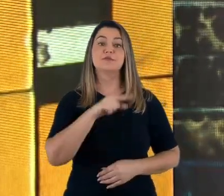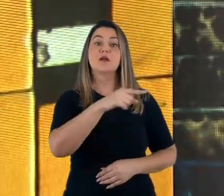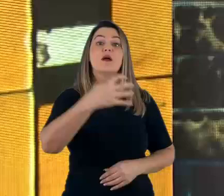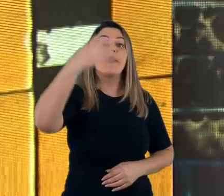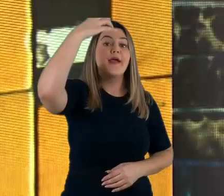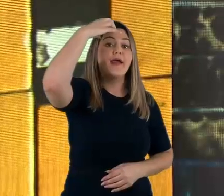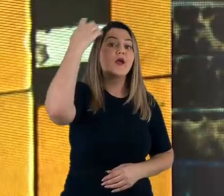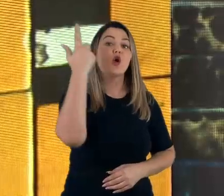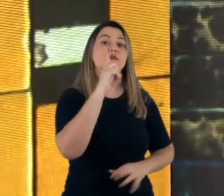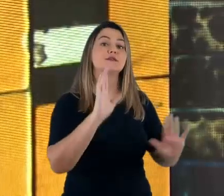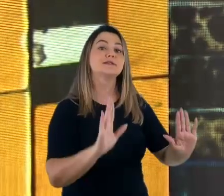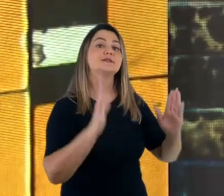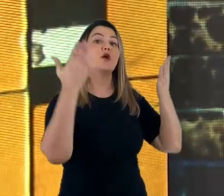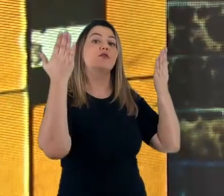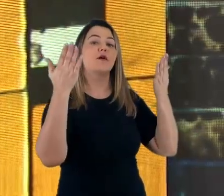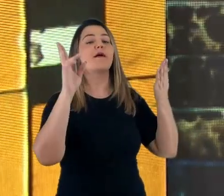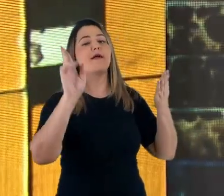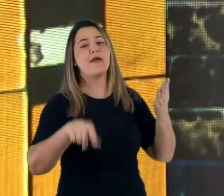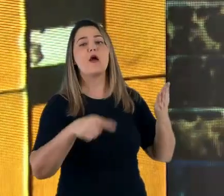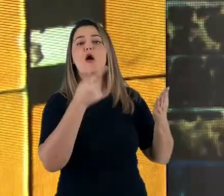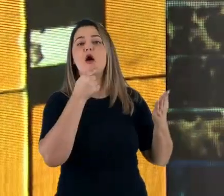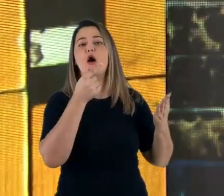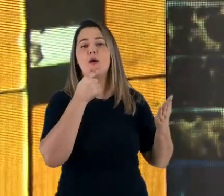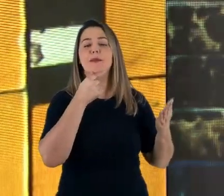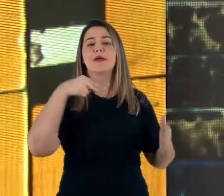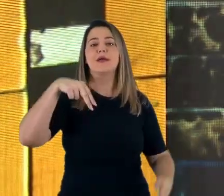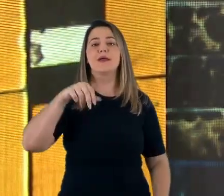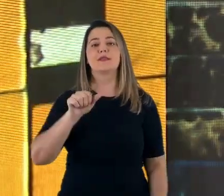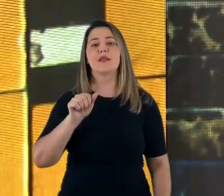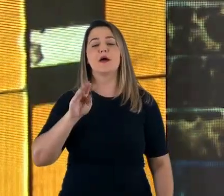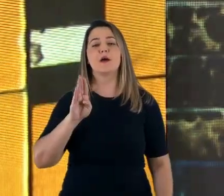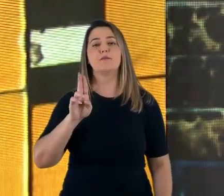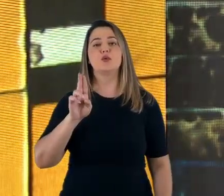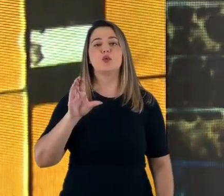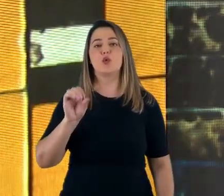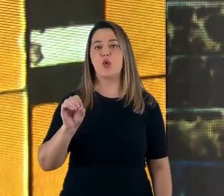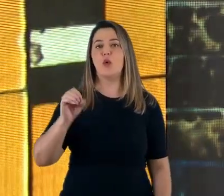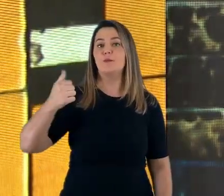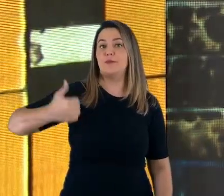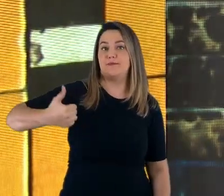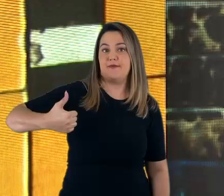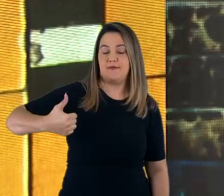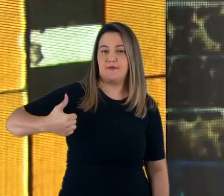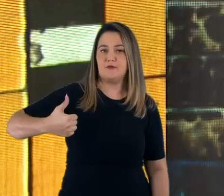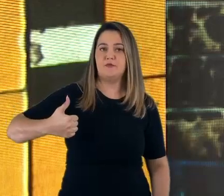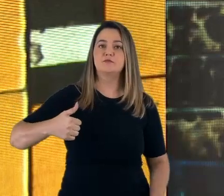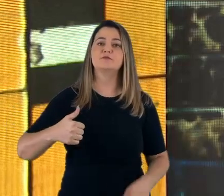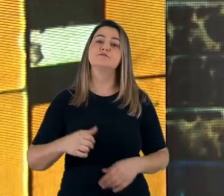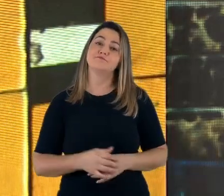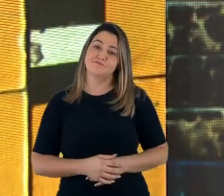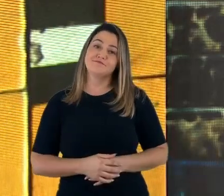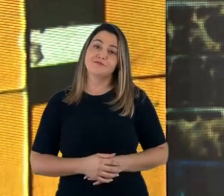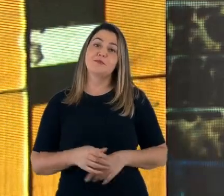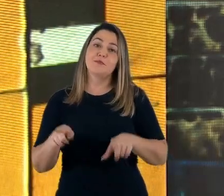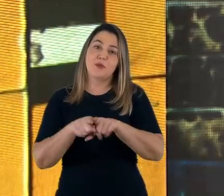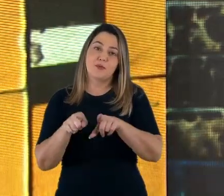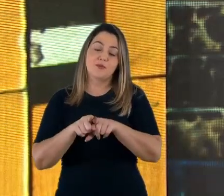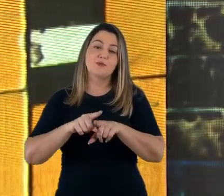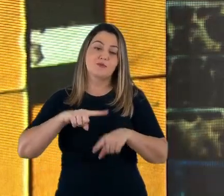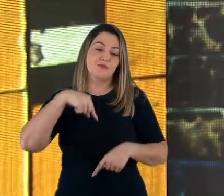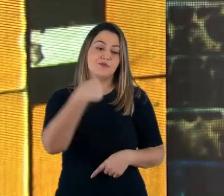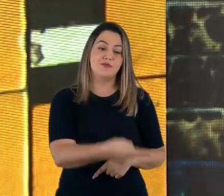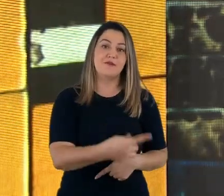o ancestral de Nabucodonosor II e também de Belsazar. Ele, portanto, tinha tudo para se